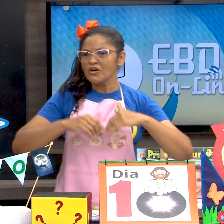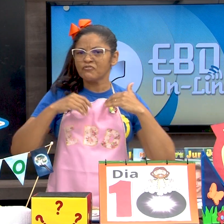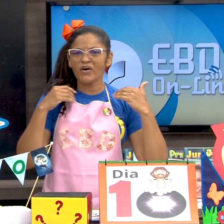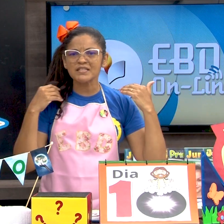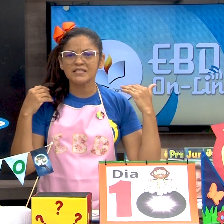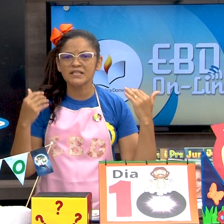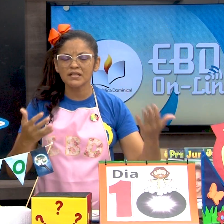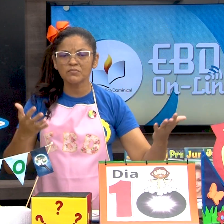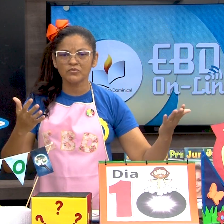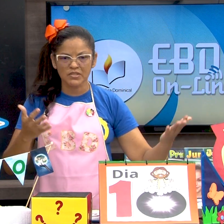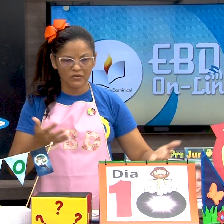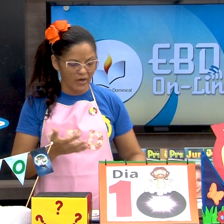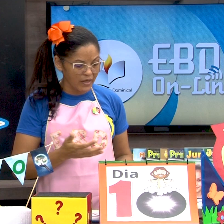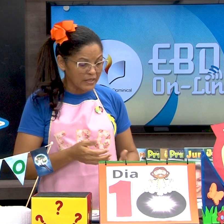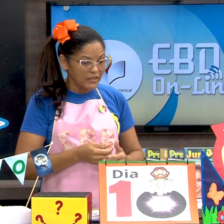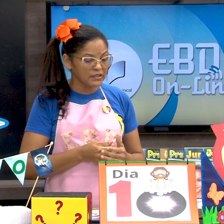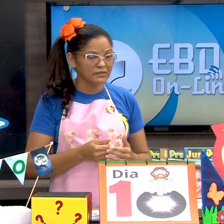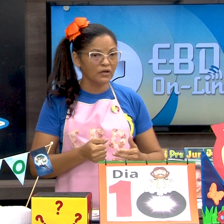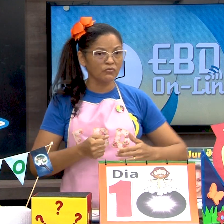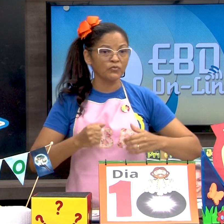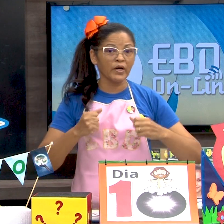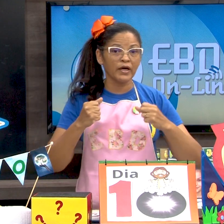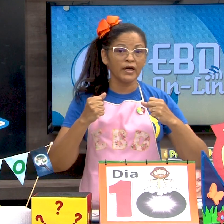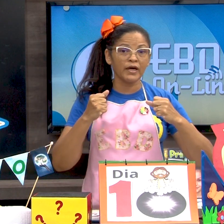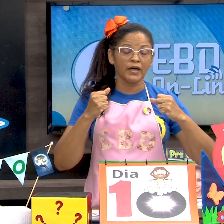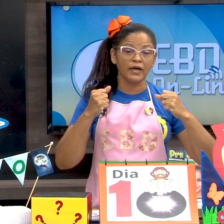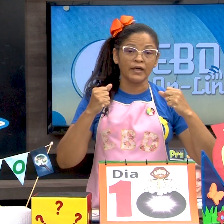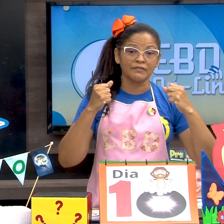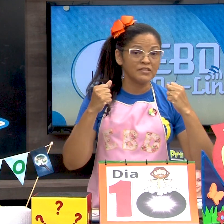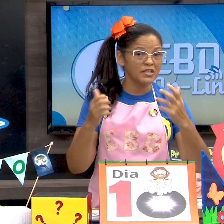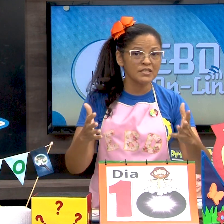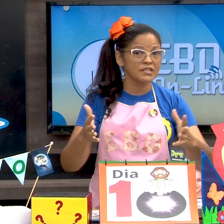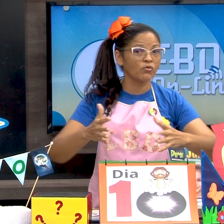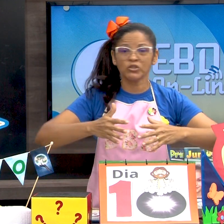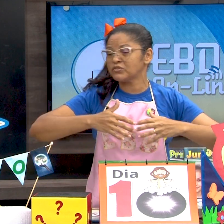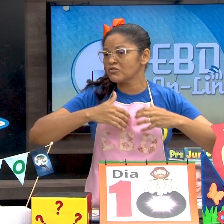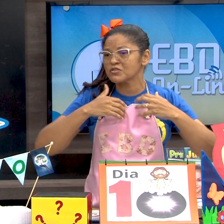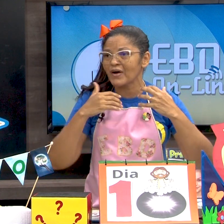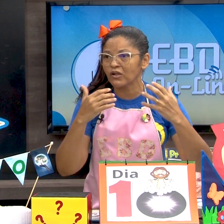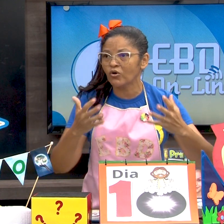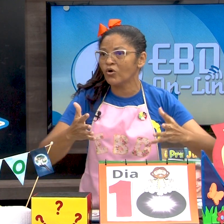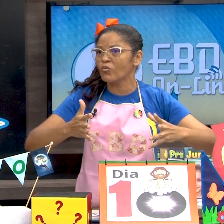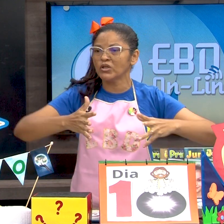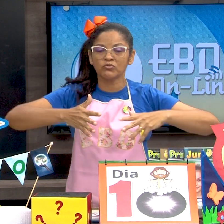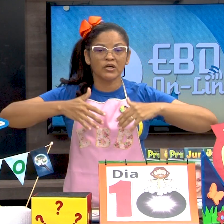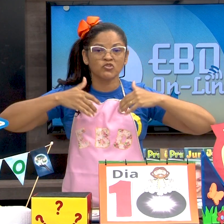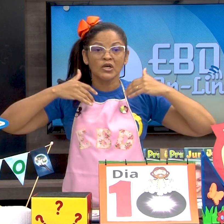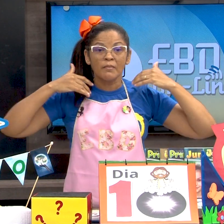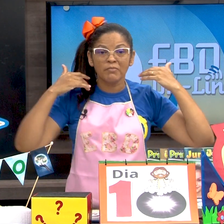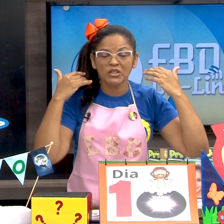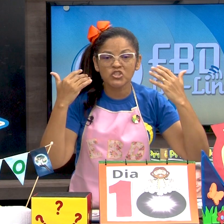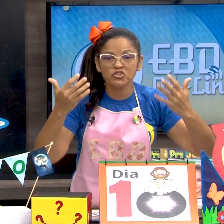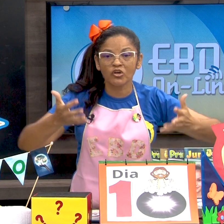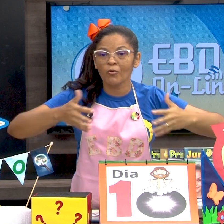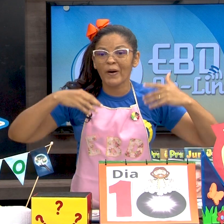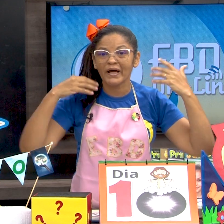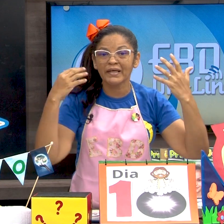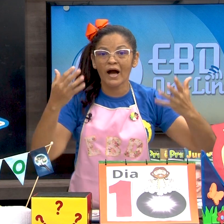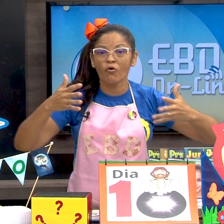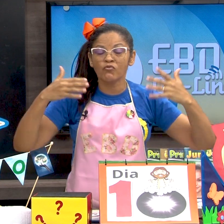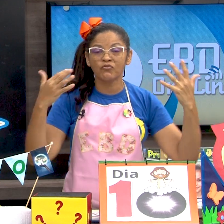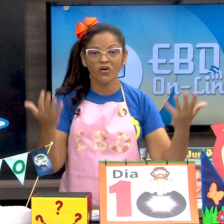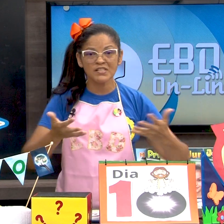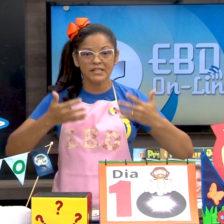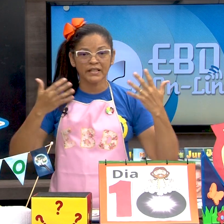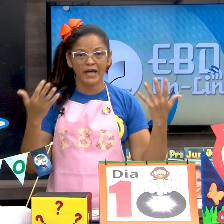fala façamos não é então Eh disse quando Deus falou quando Deus ministrou para